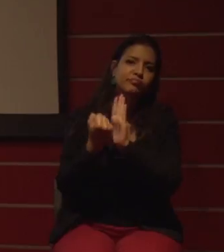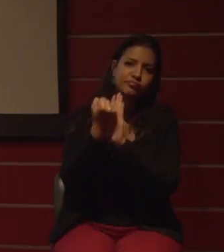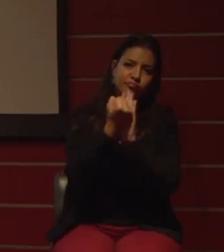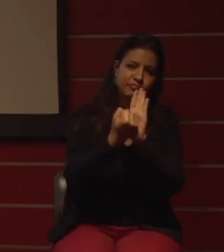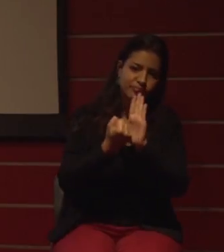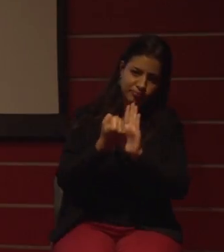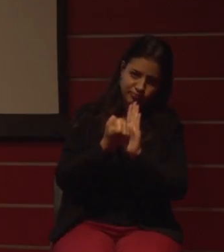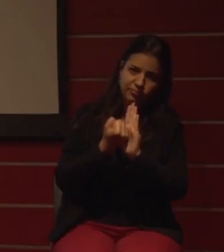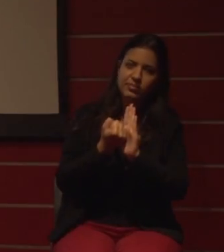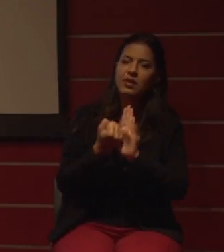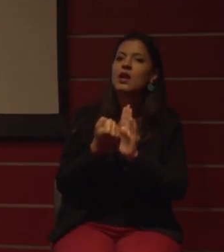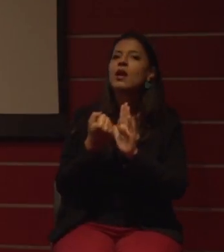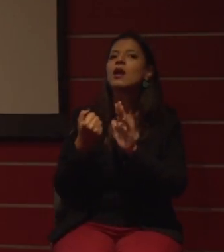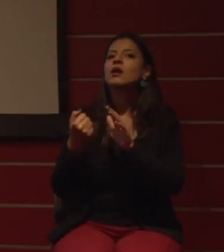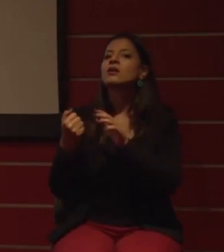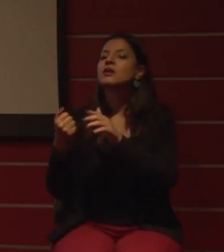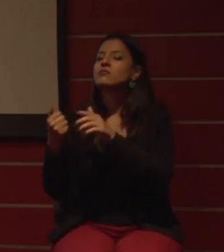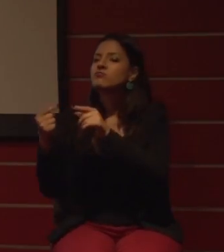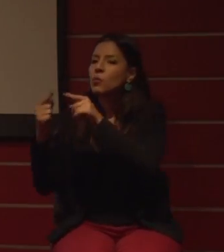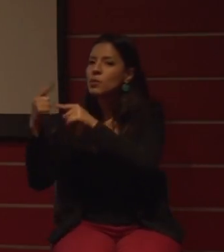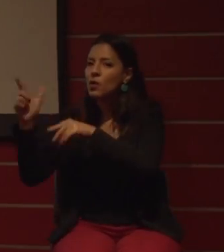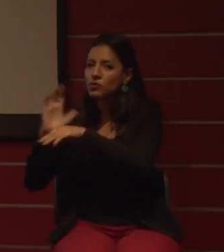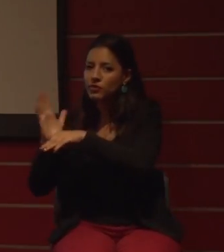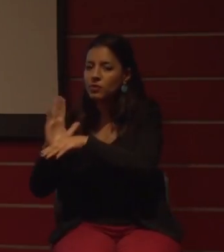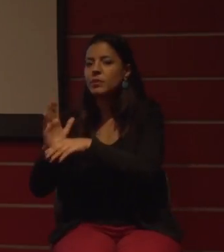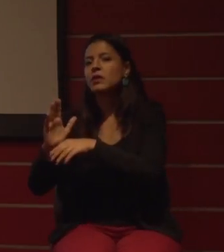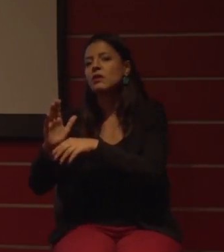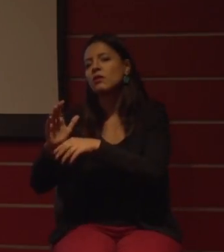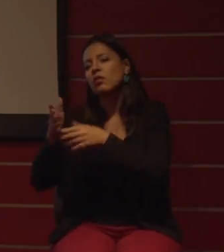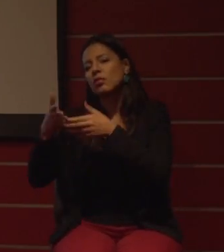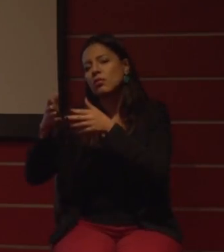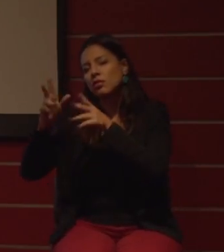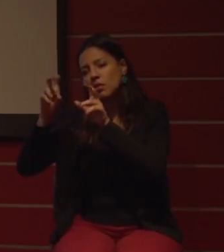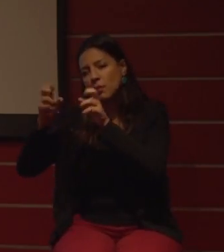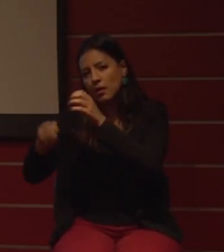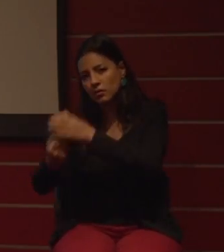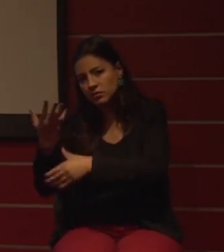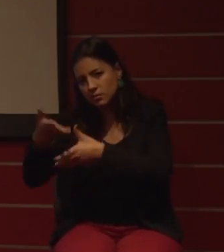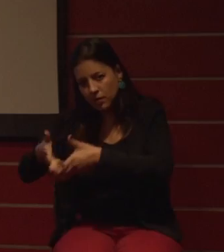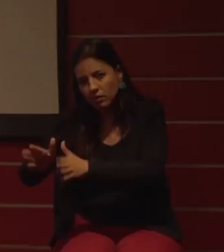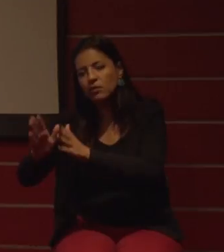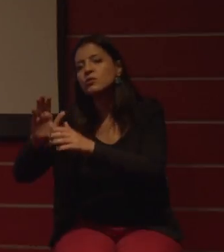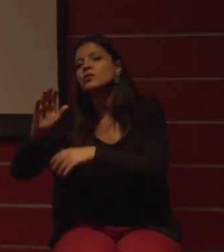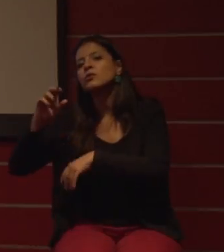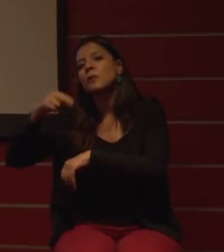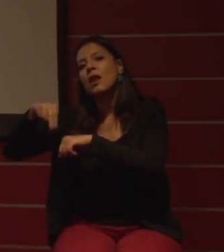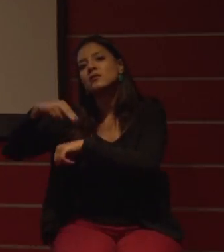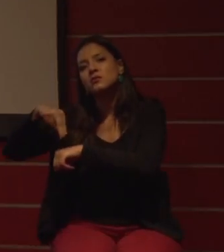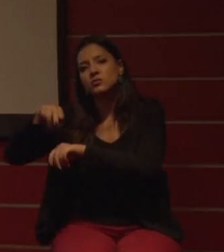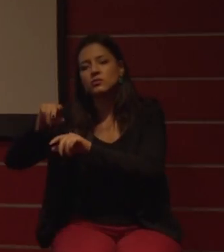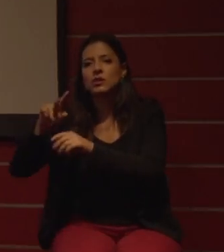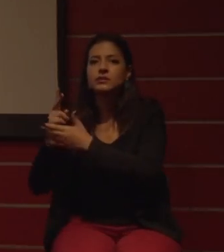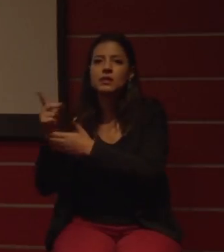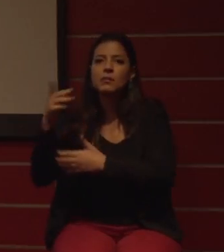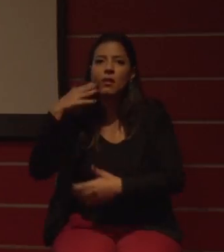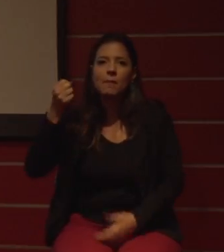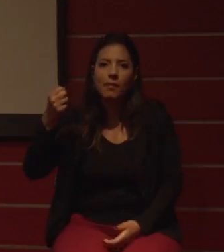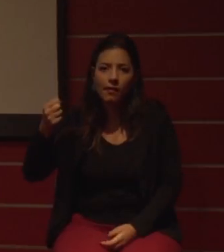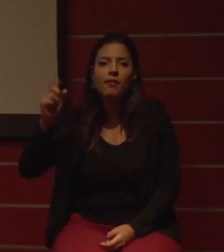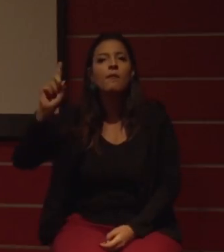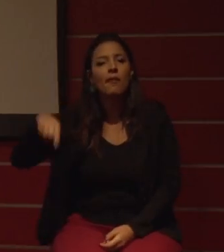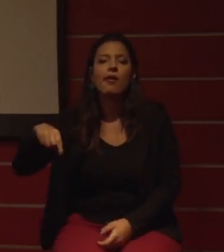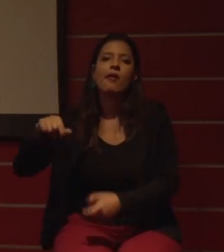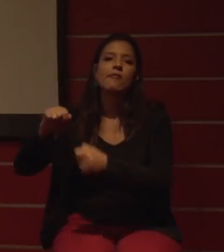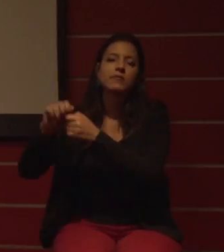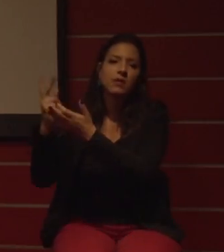as questões né do a do homem negro como violador então é o homem branco que vai ser o violador é o homem